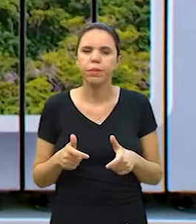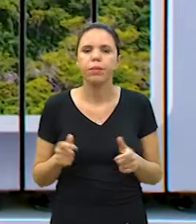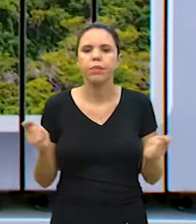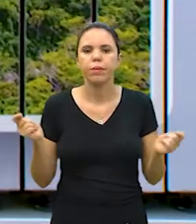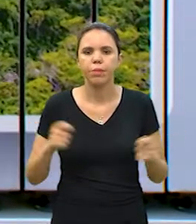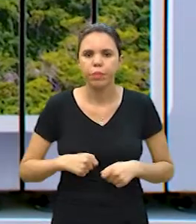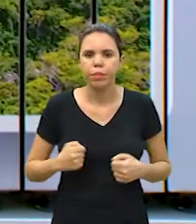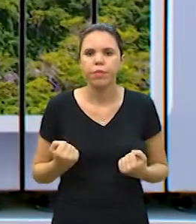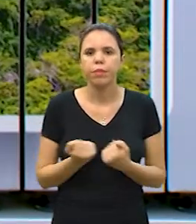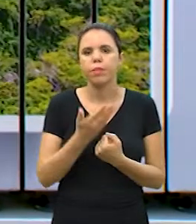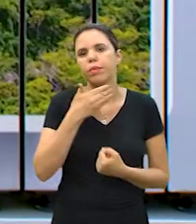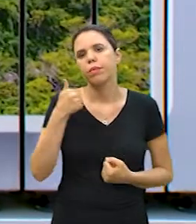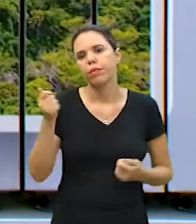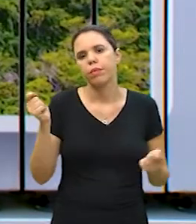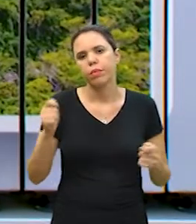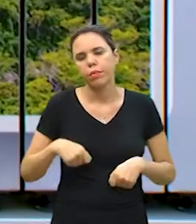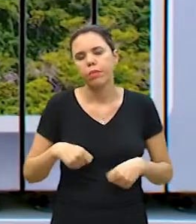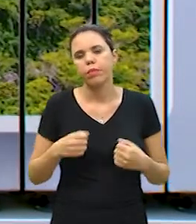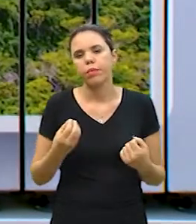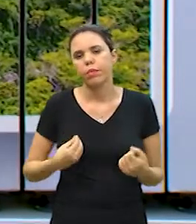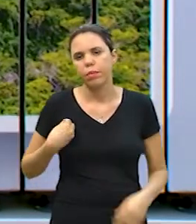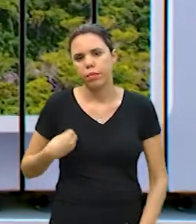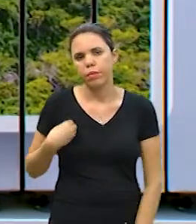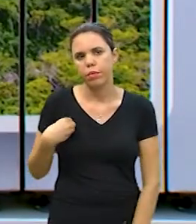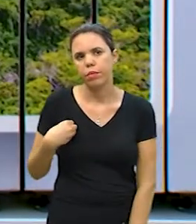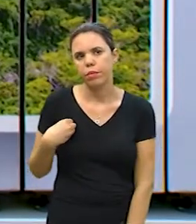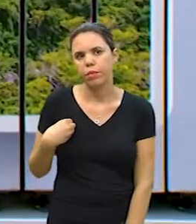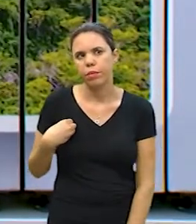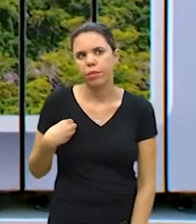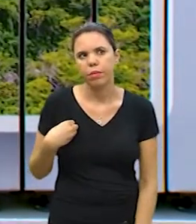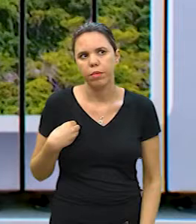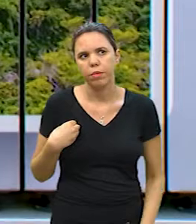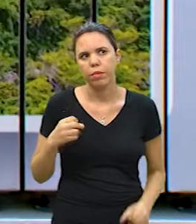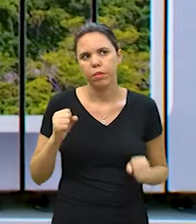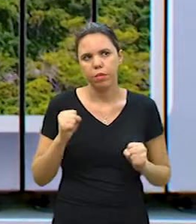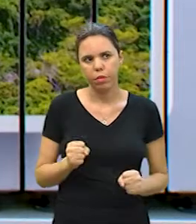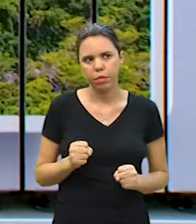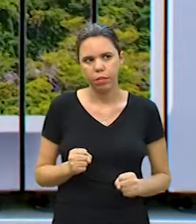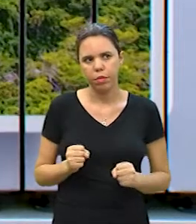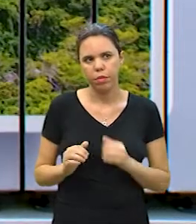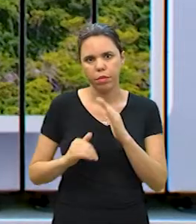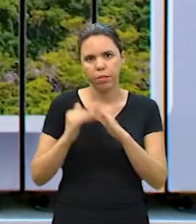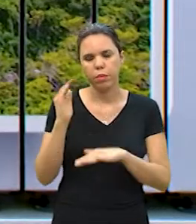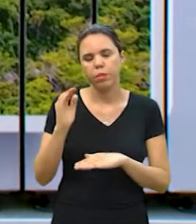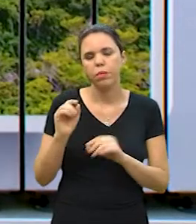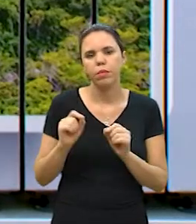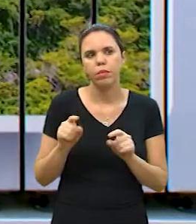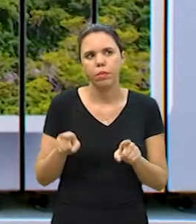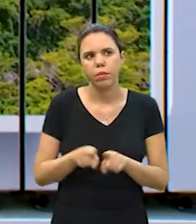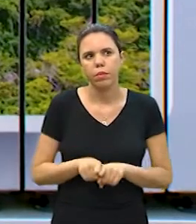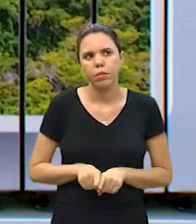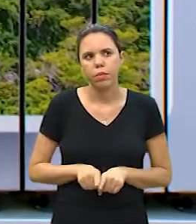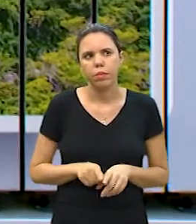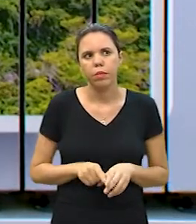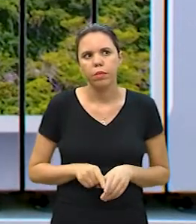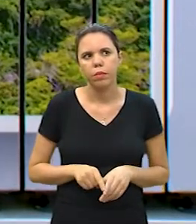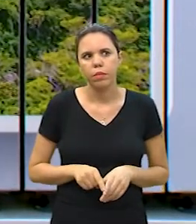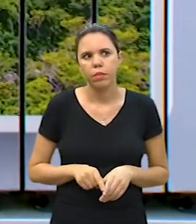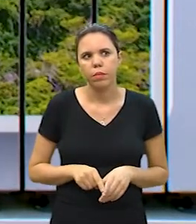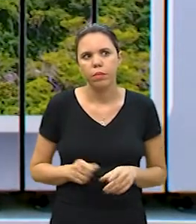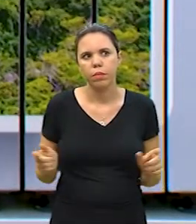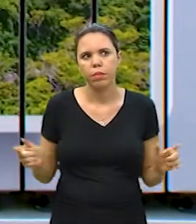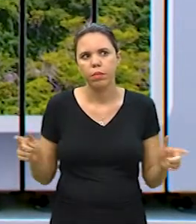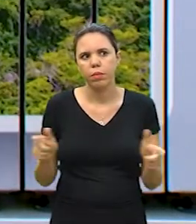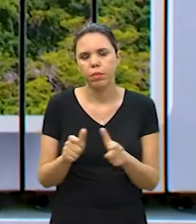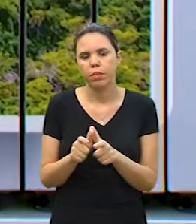das condições, da melhoria das condições de vida, e que a gente possa ir além do que também, e, digamos